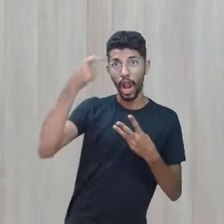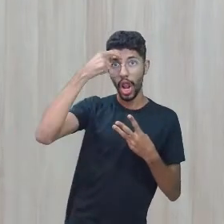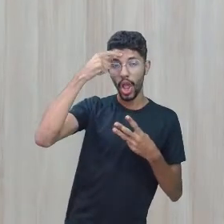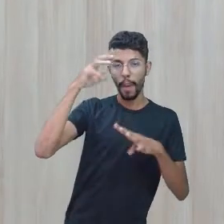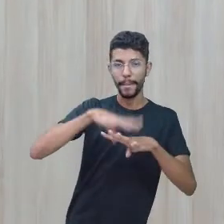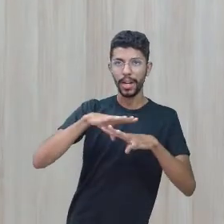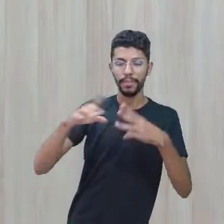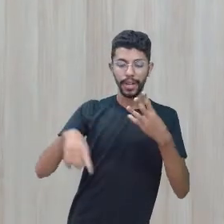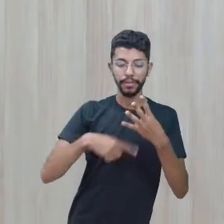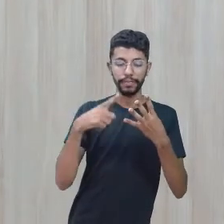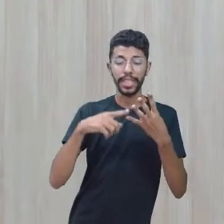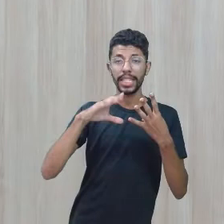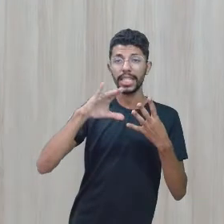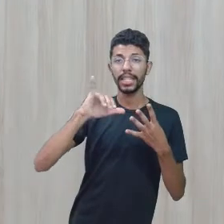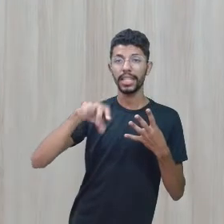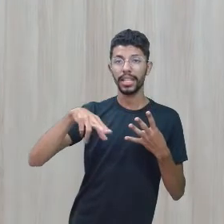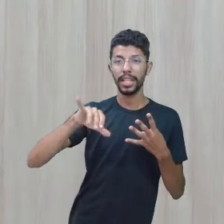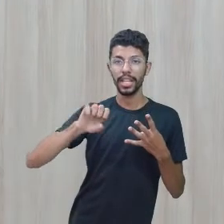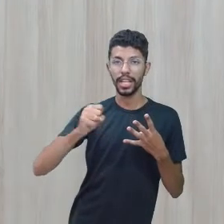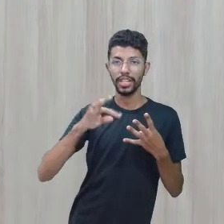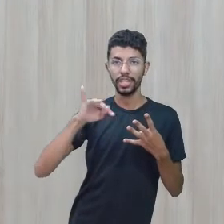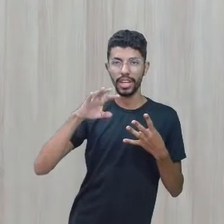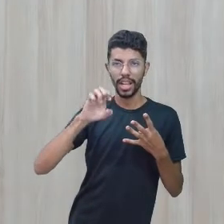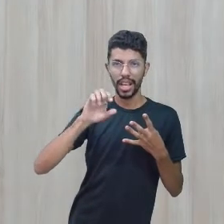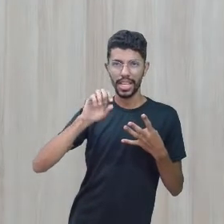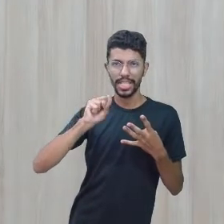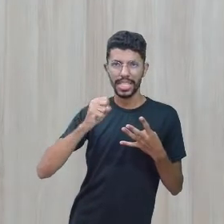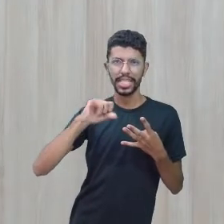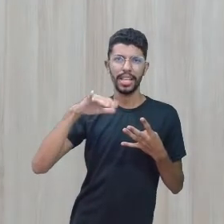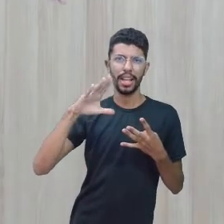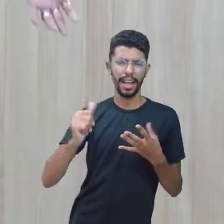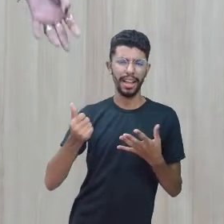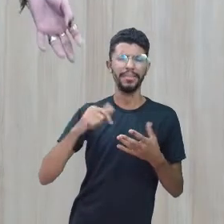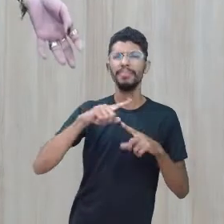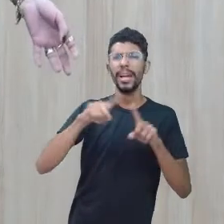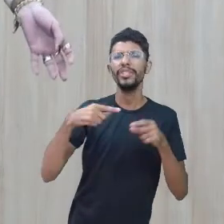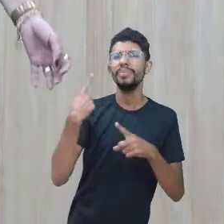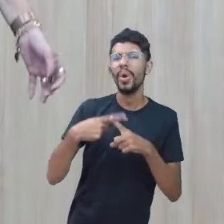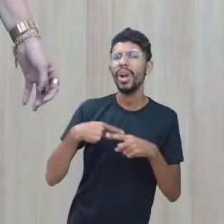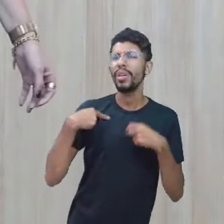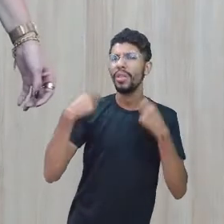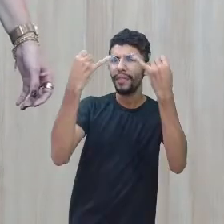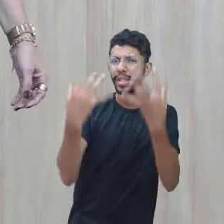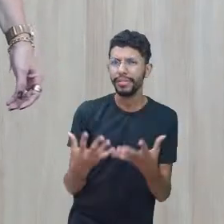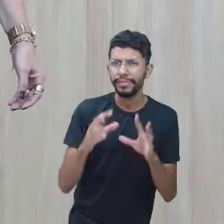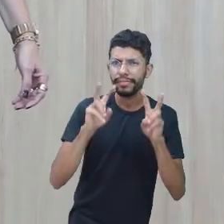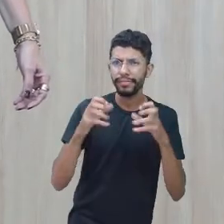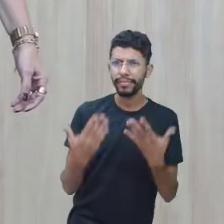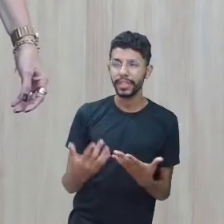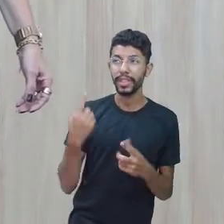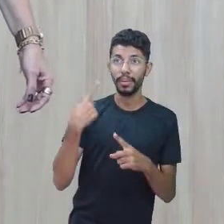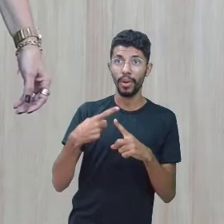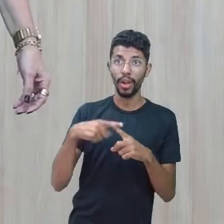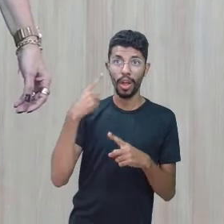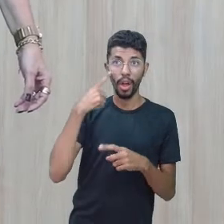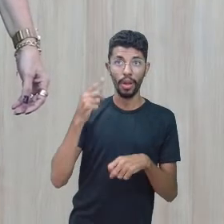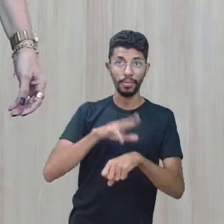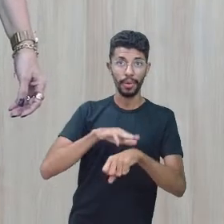a sinestésica. E por que é que eu estou falando isso? Porque eu trouxe aqui, na